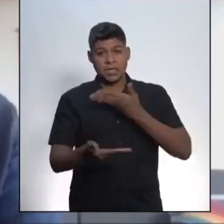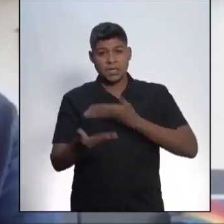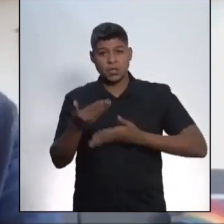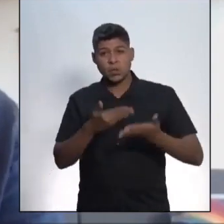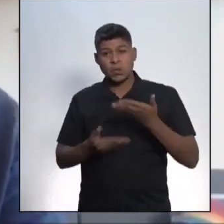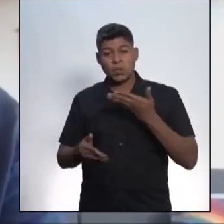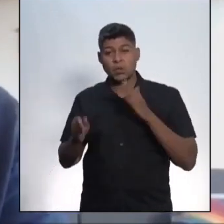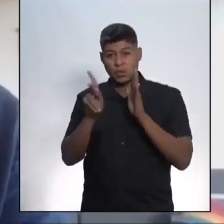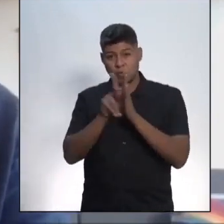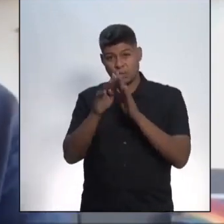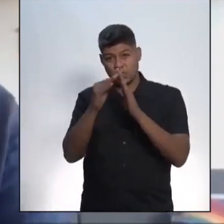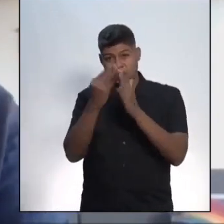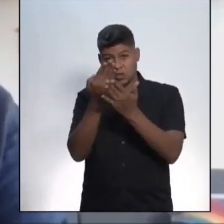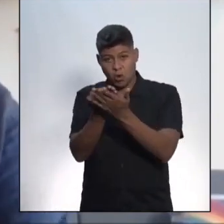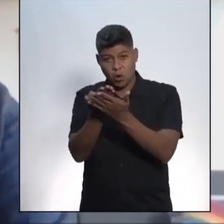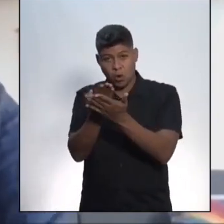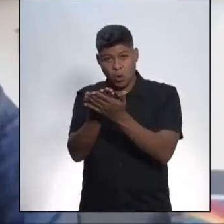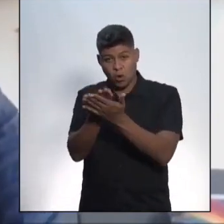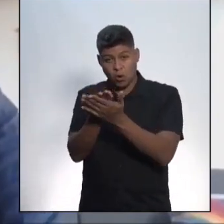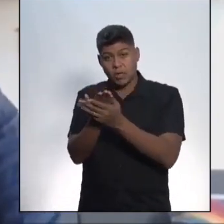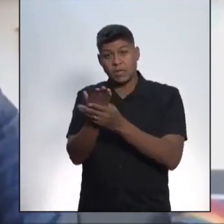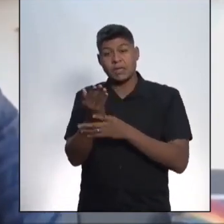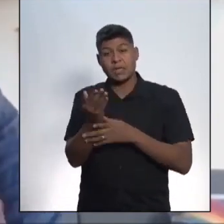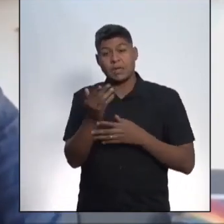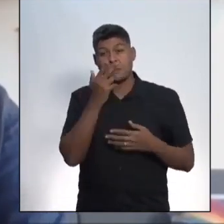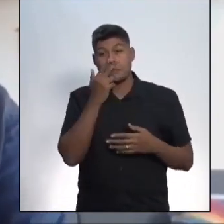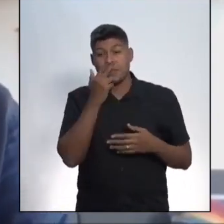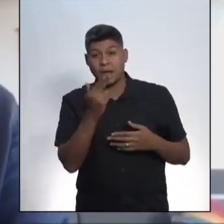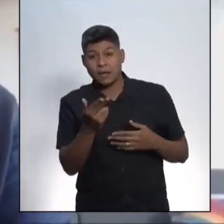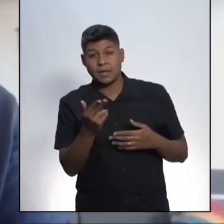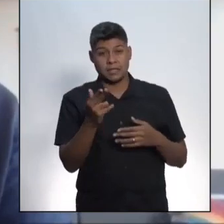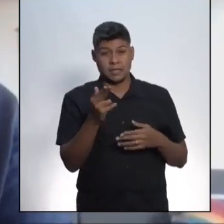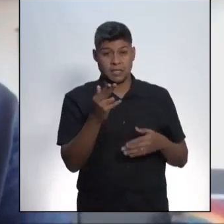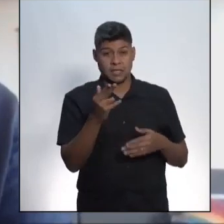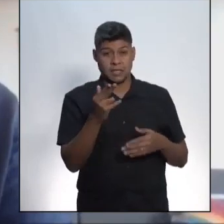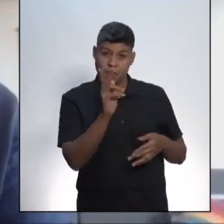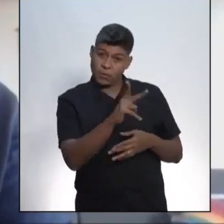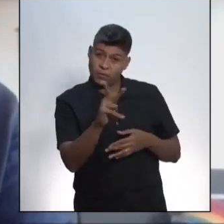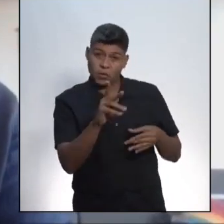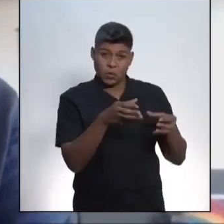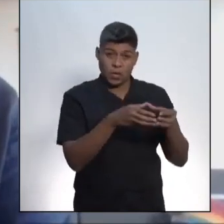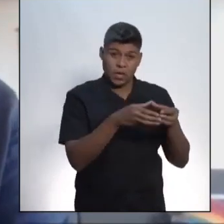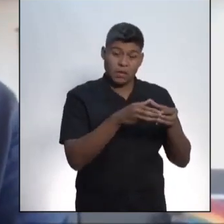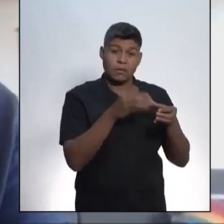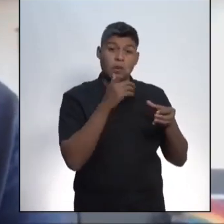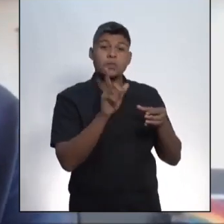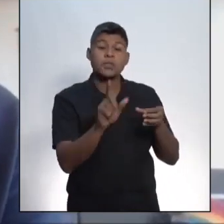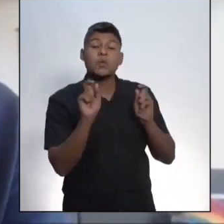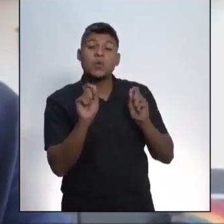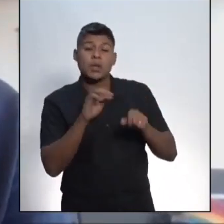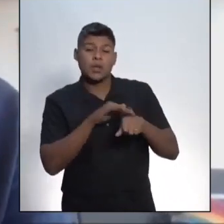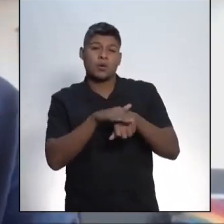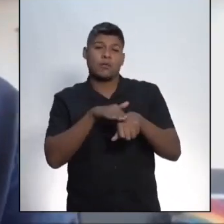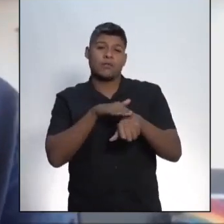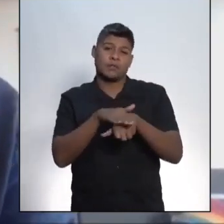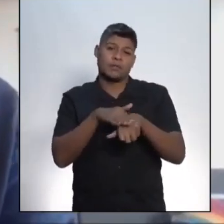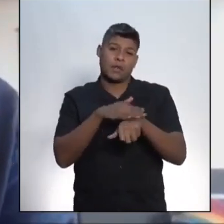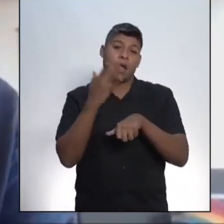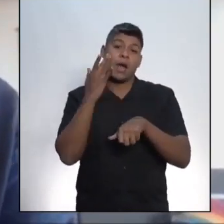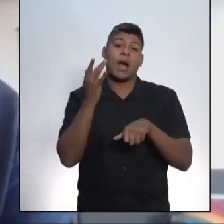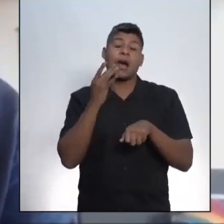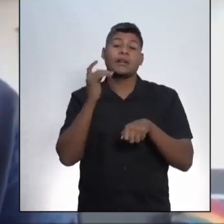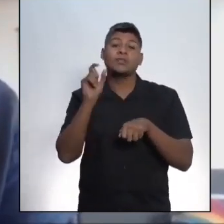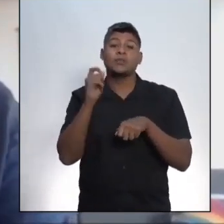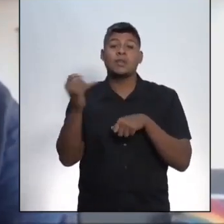diretorias das escolas, e dessas com os professores e as equipes para a gente conseguir conversar. Acho que a coisa